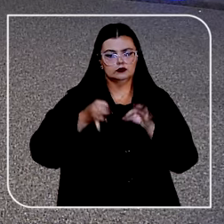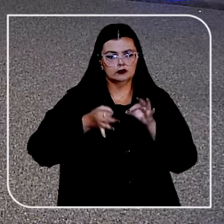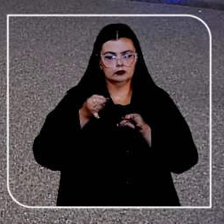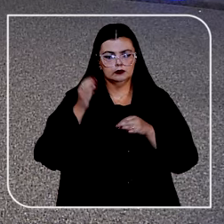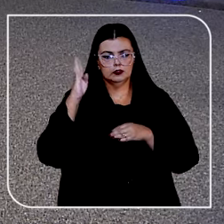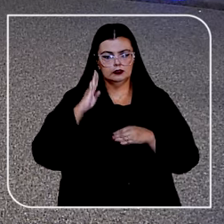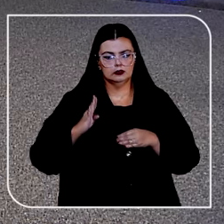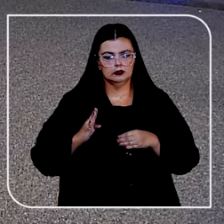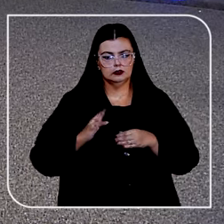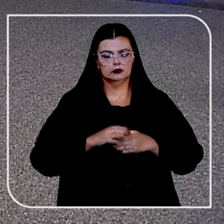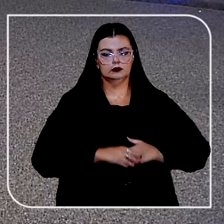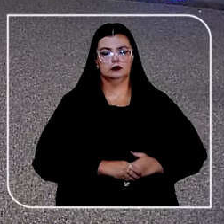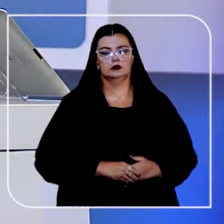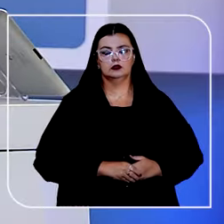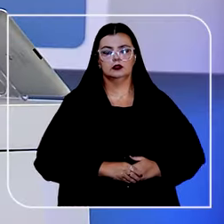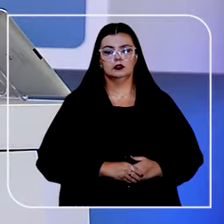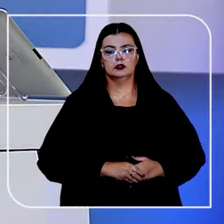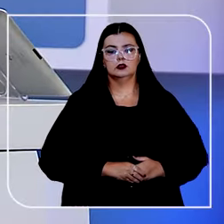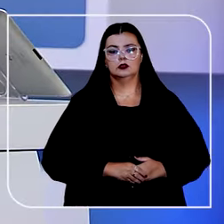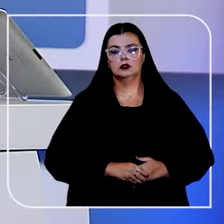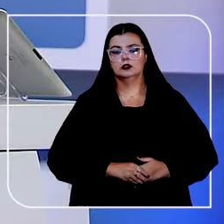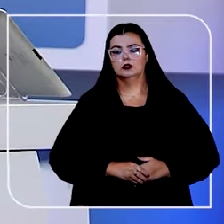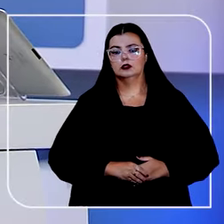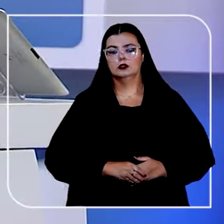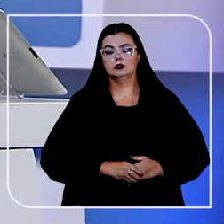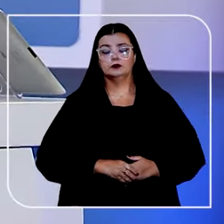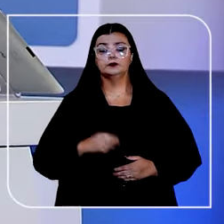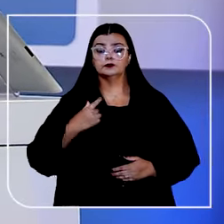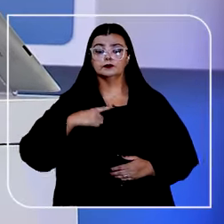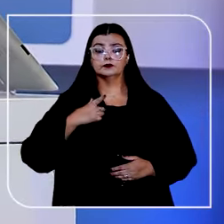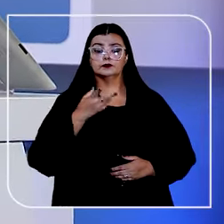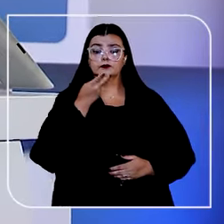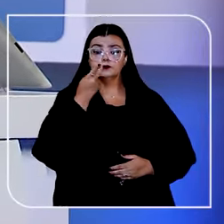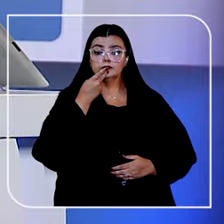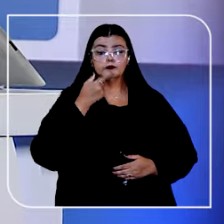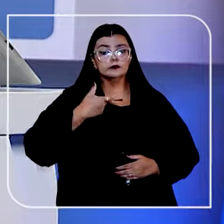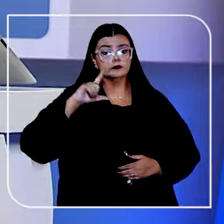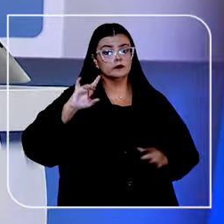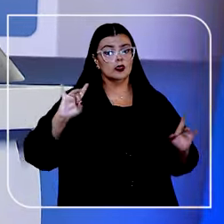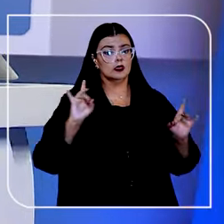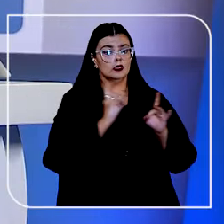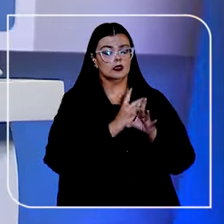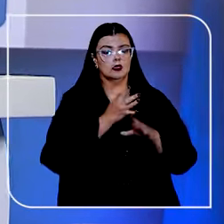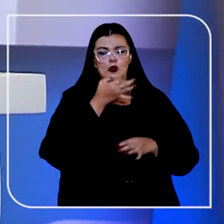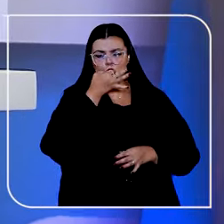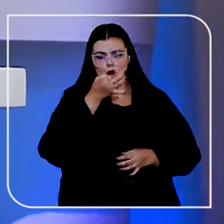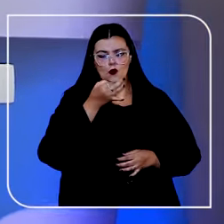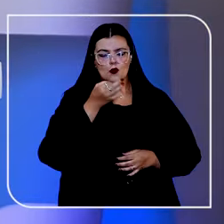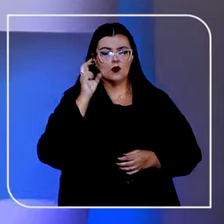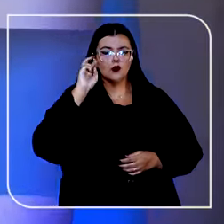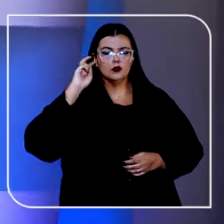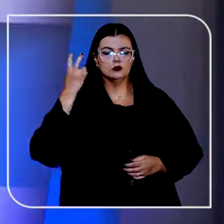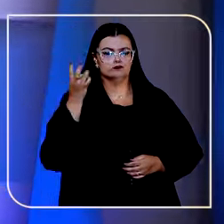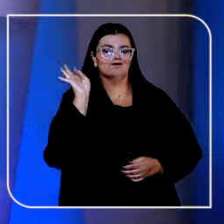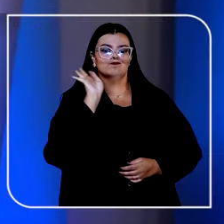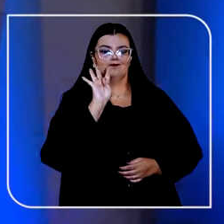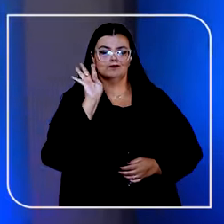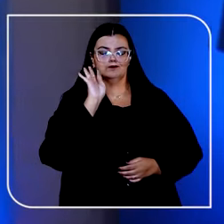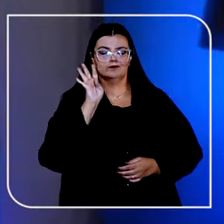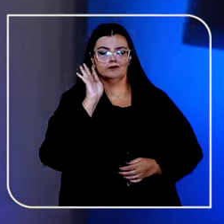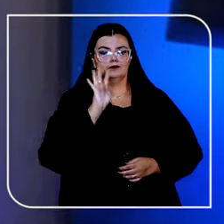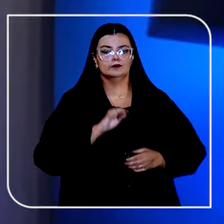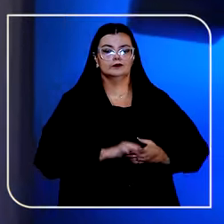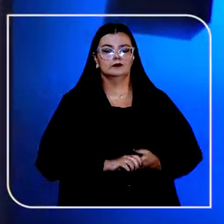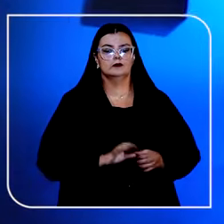judiciário brasileiro e antes de encerrar quero deixar uma dica cultural bem legal a